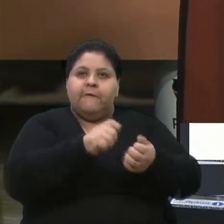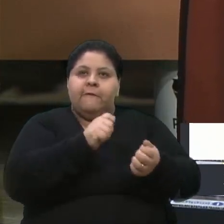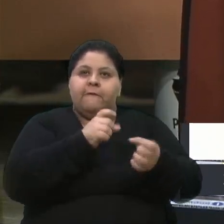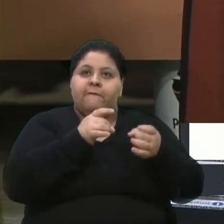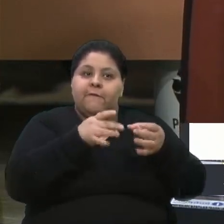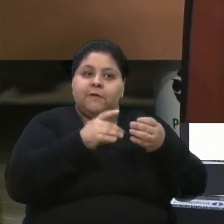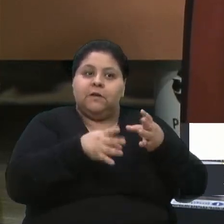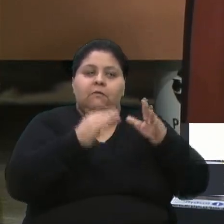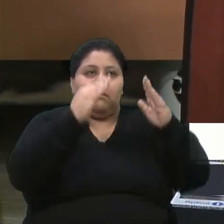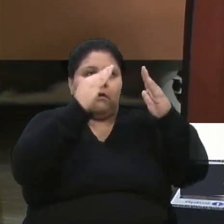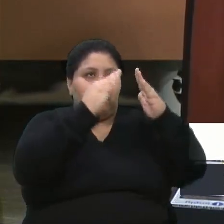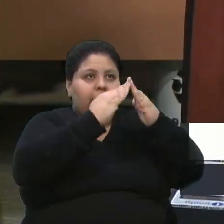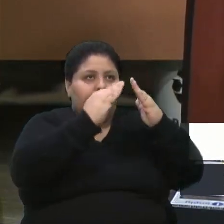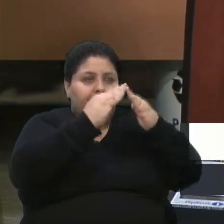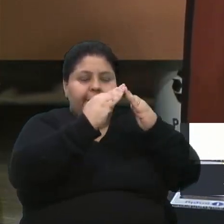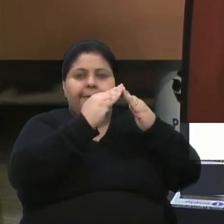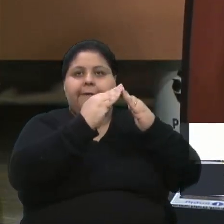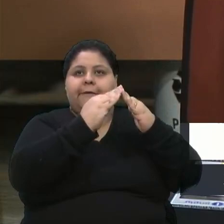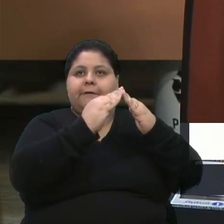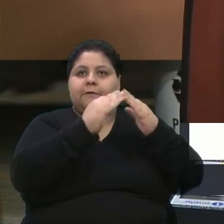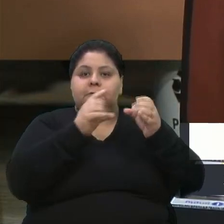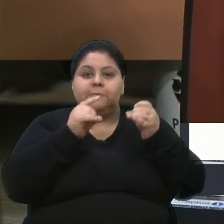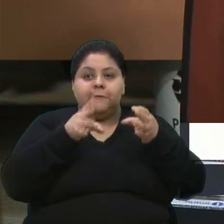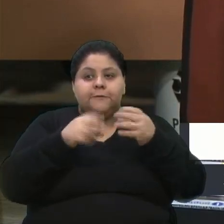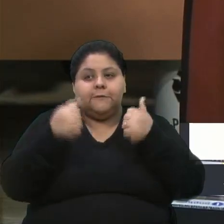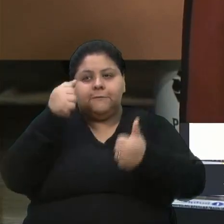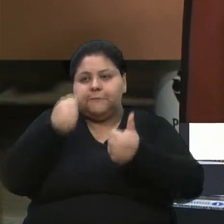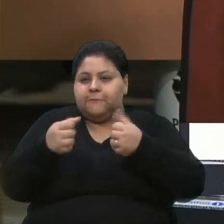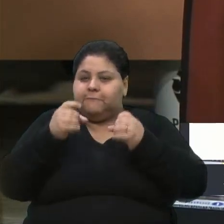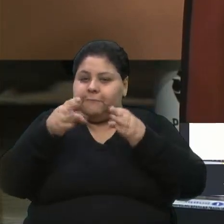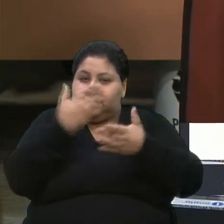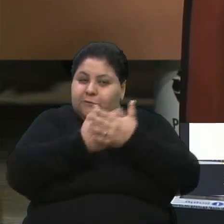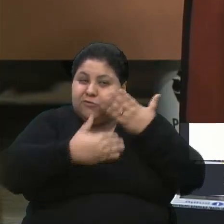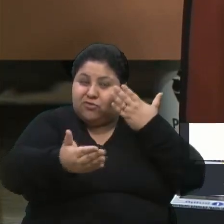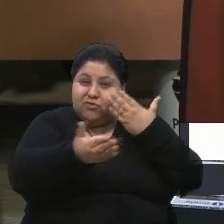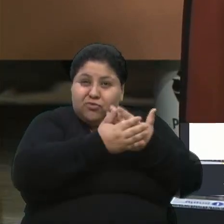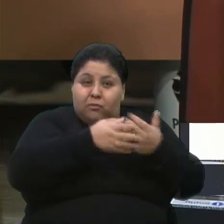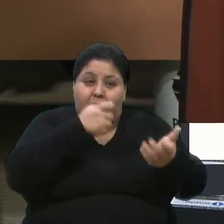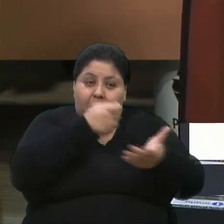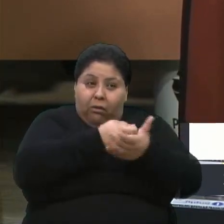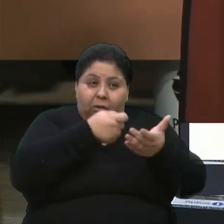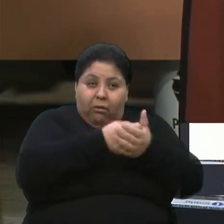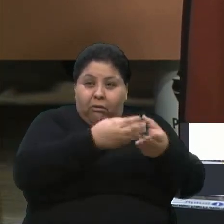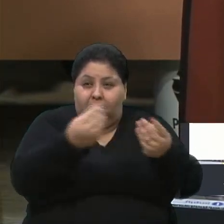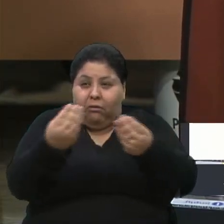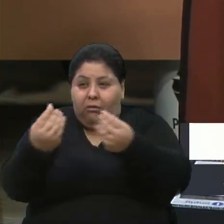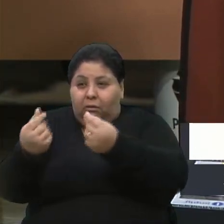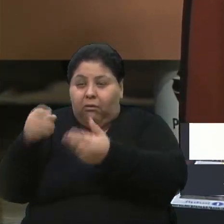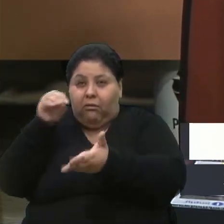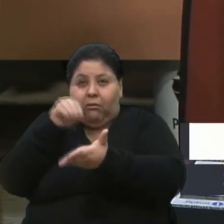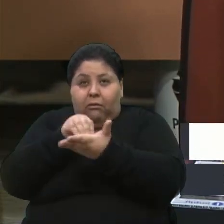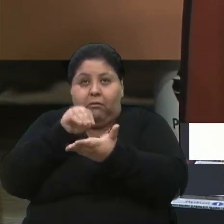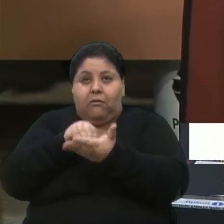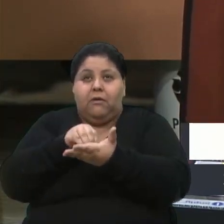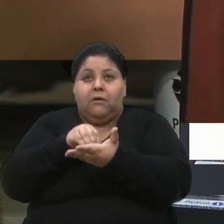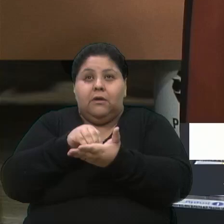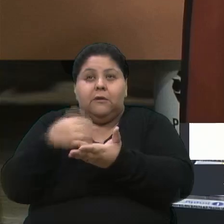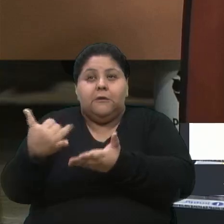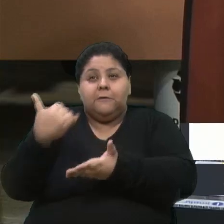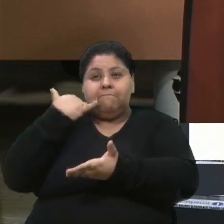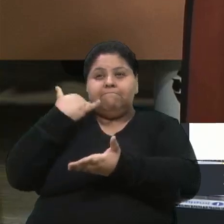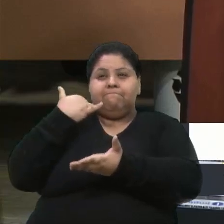filho, venderam automóvel, venderam tudo, estavam endividados. Me ligaram, Gladys, nós não temos